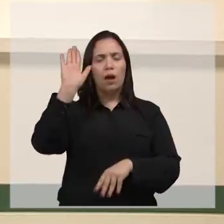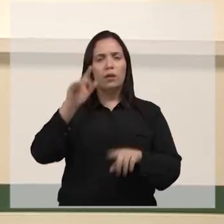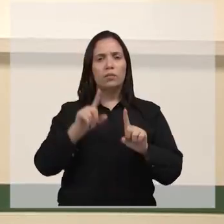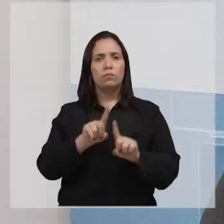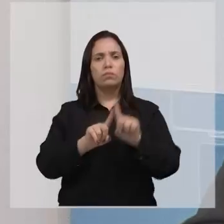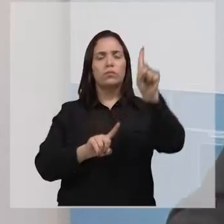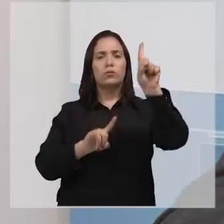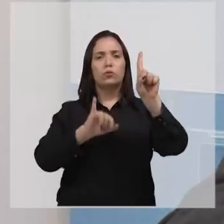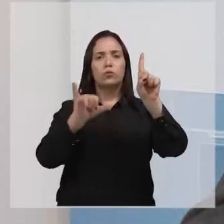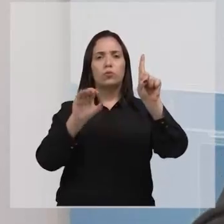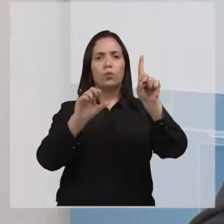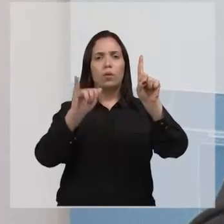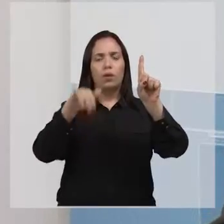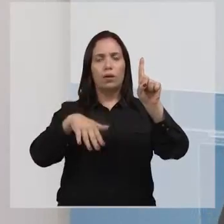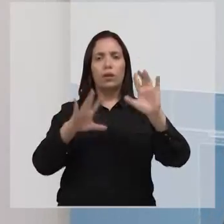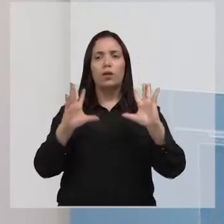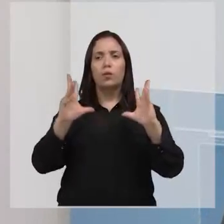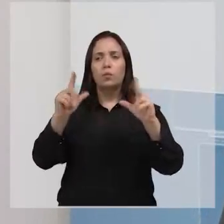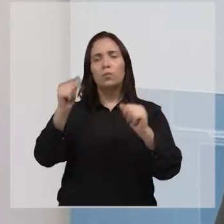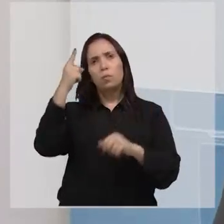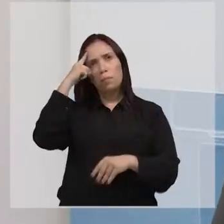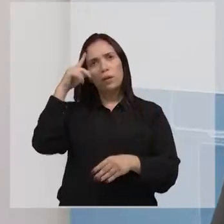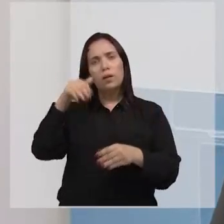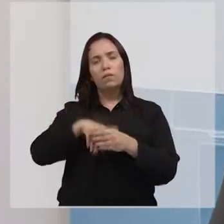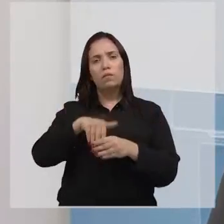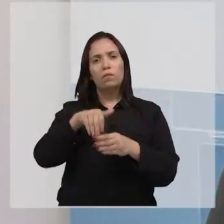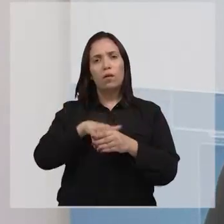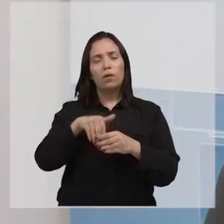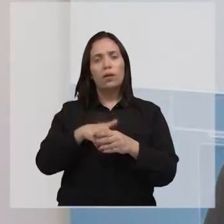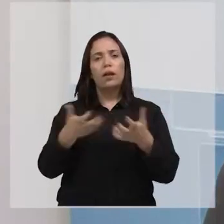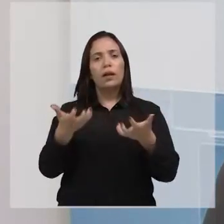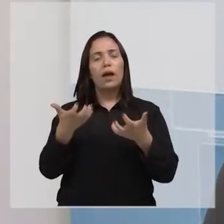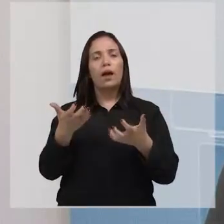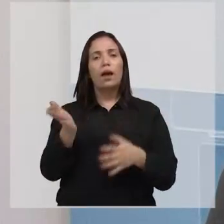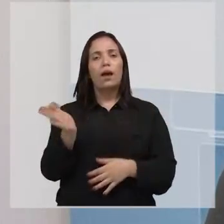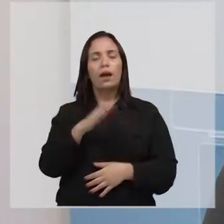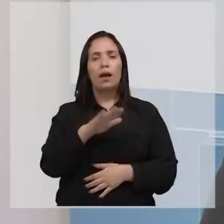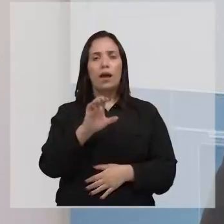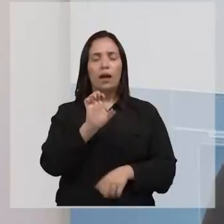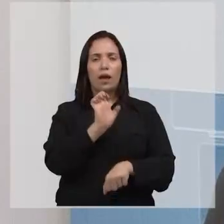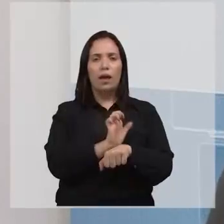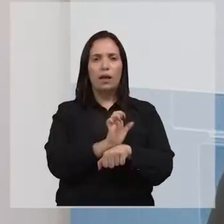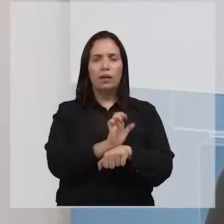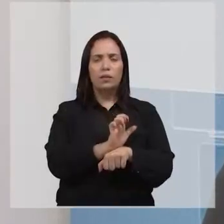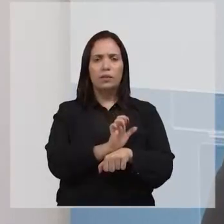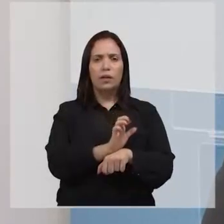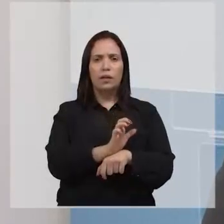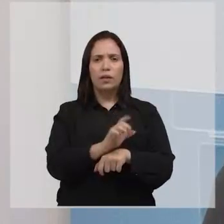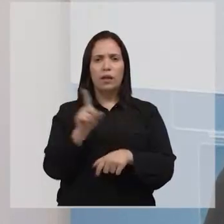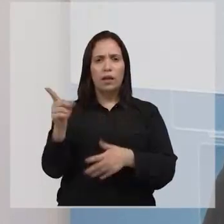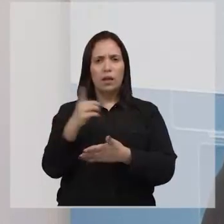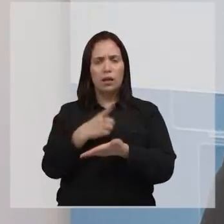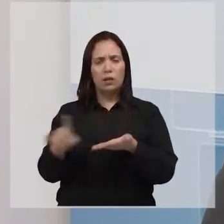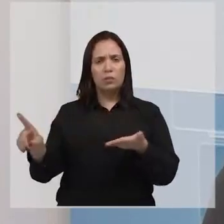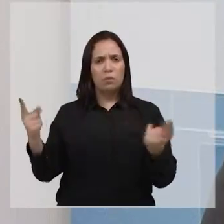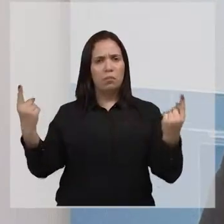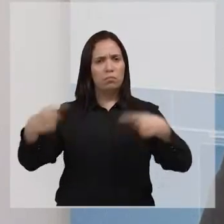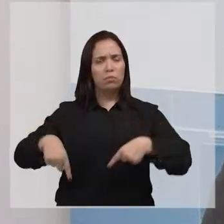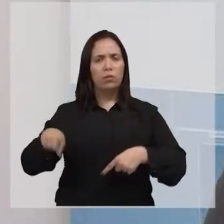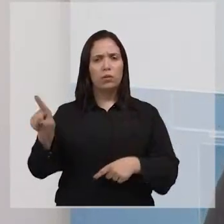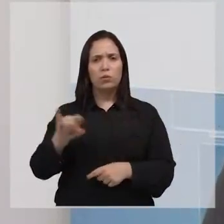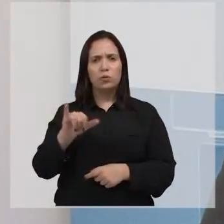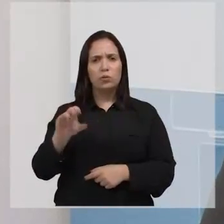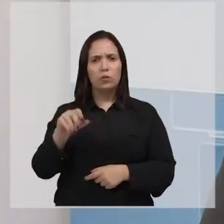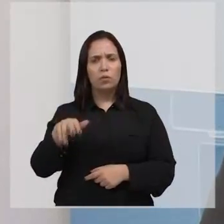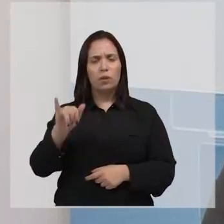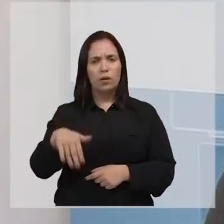é ir para quem? Se o Lula caiu, os votos da esquerda é ir para onde? Para a esquerda. Aí vão cair no inimigo do Lula, os votos do Lula. O